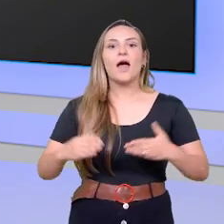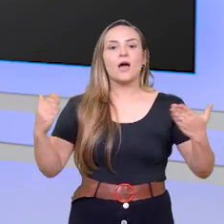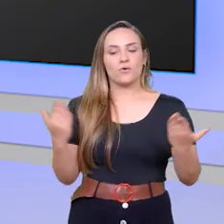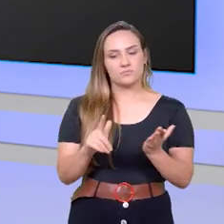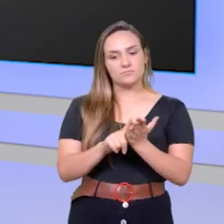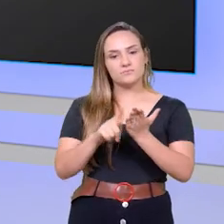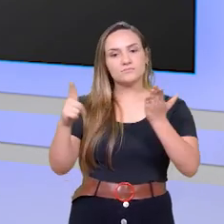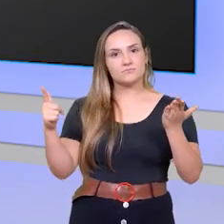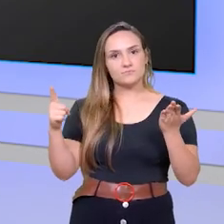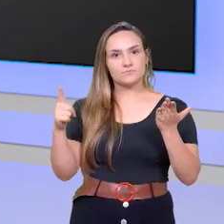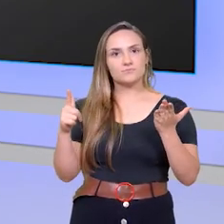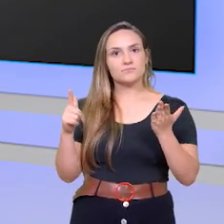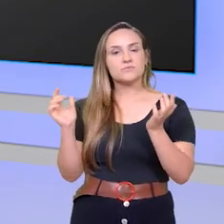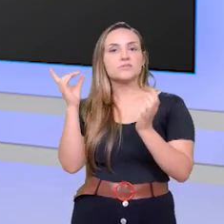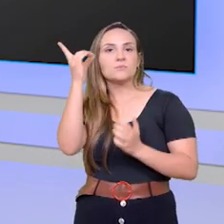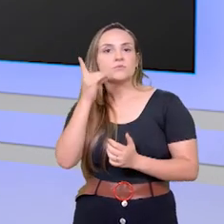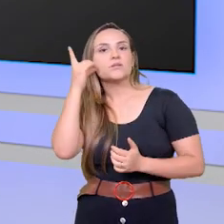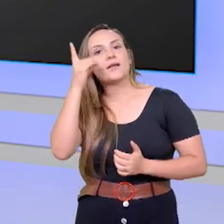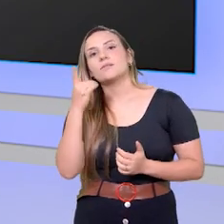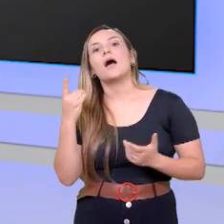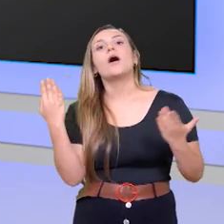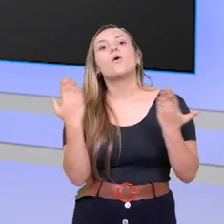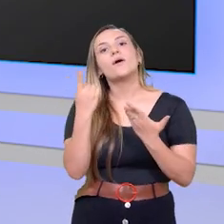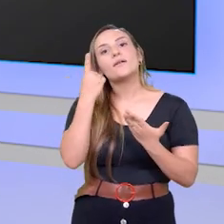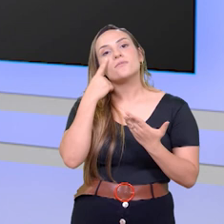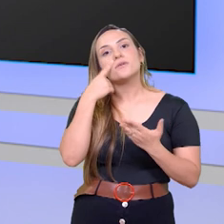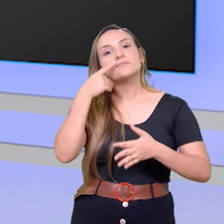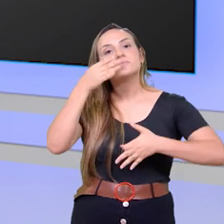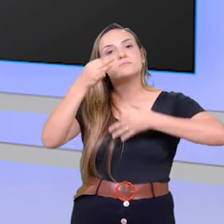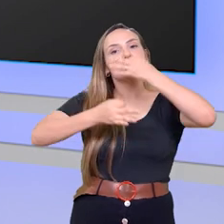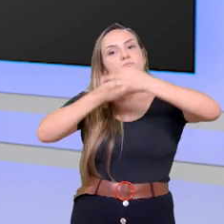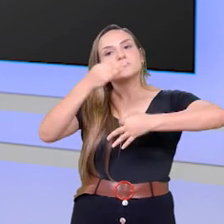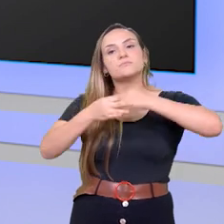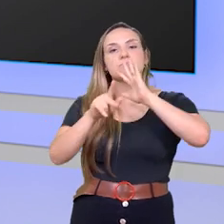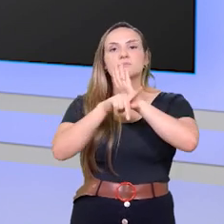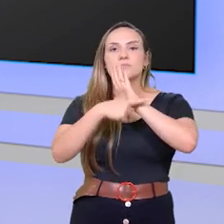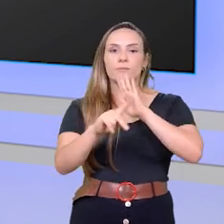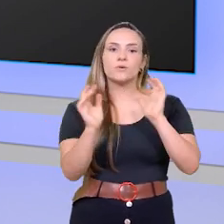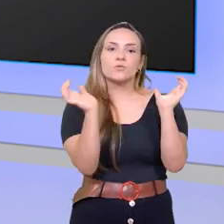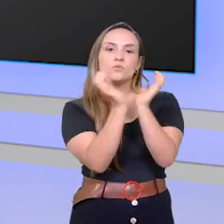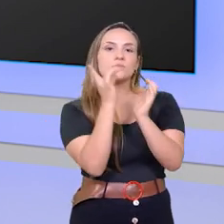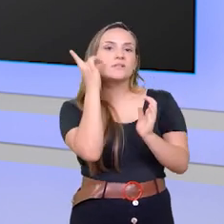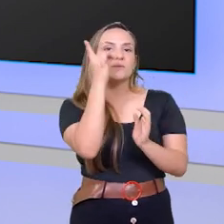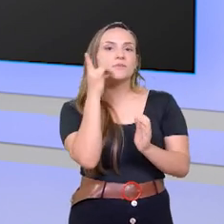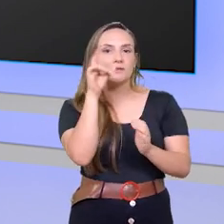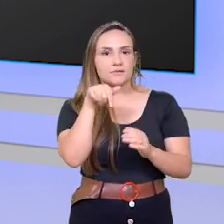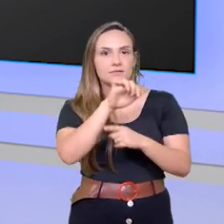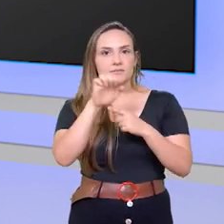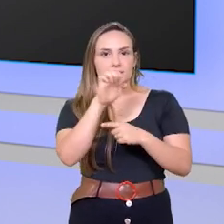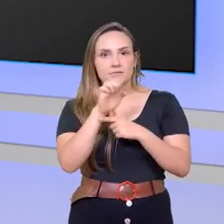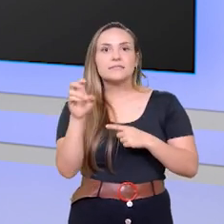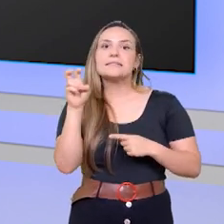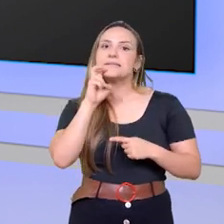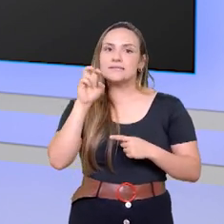Voltamos com o jornal parlamentar confira agora o quadro fatos de opiniões dos deputados estaduais da última